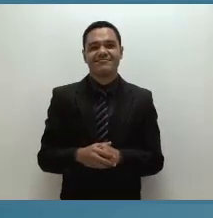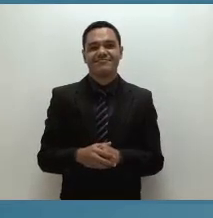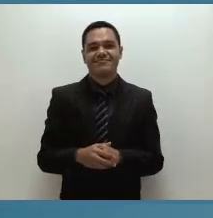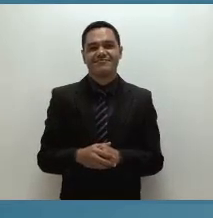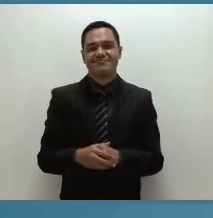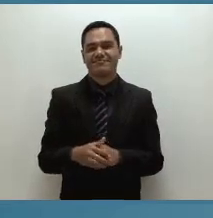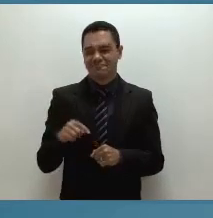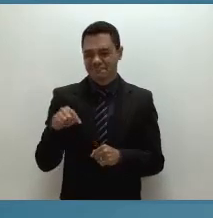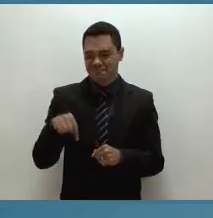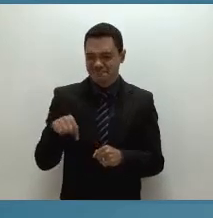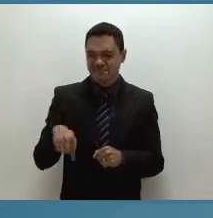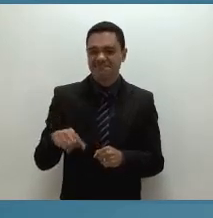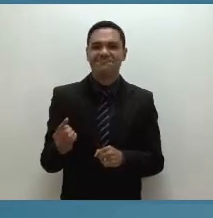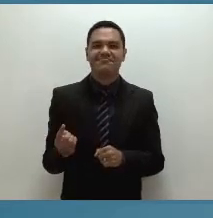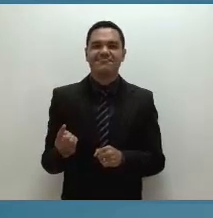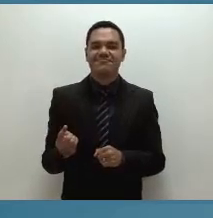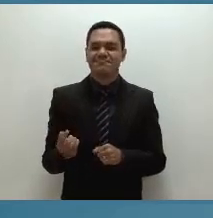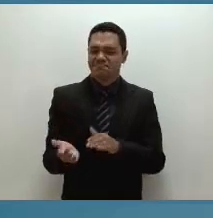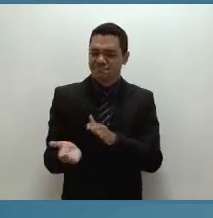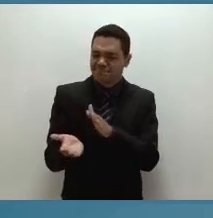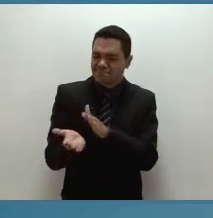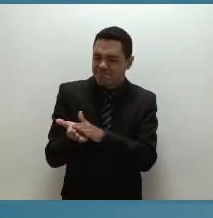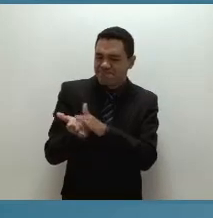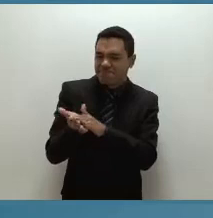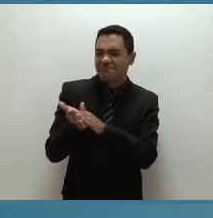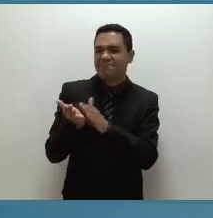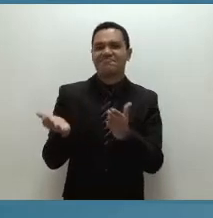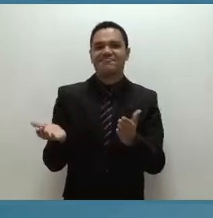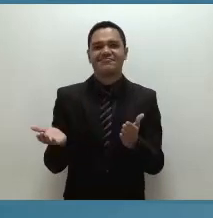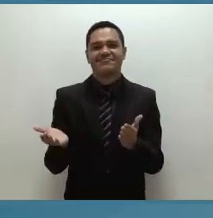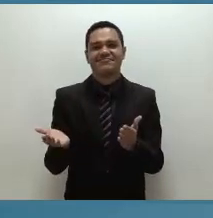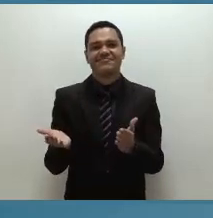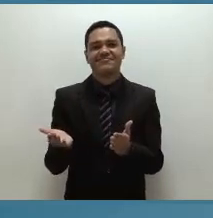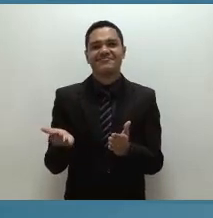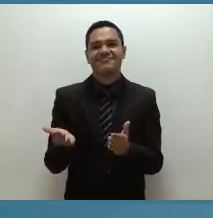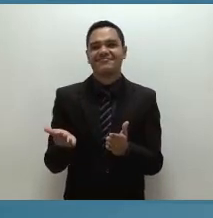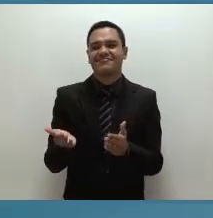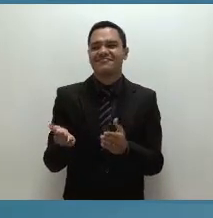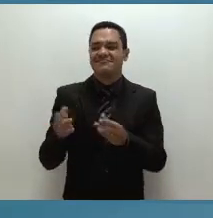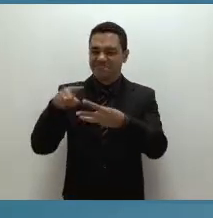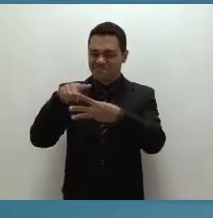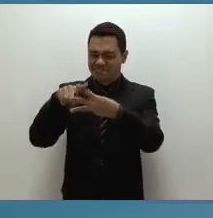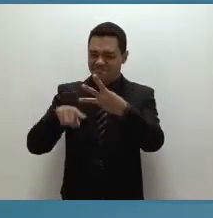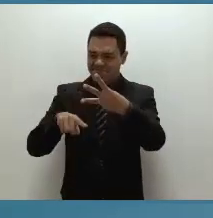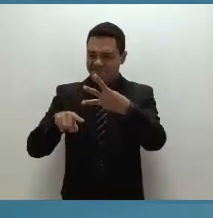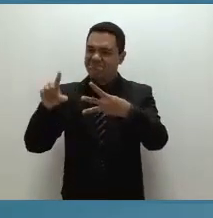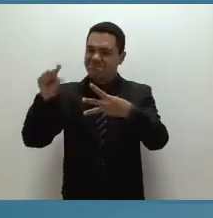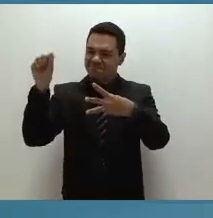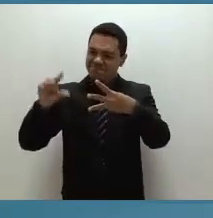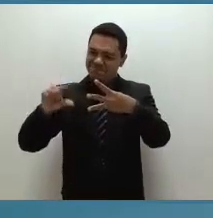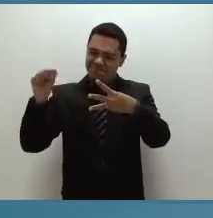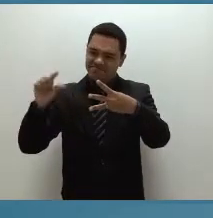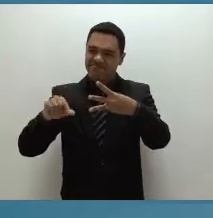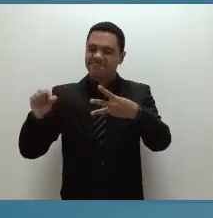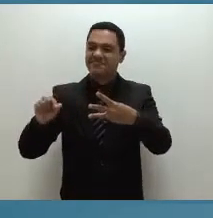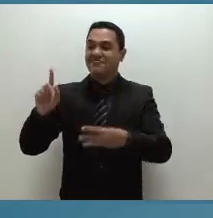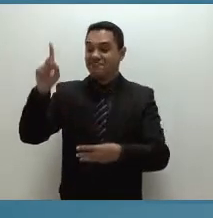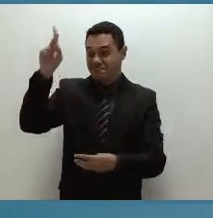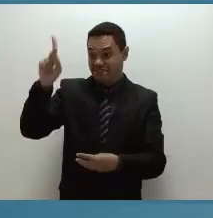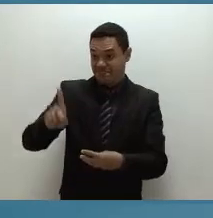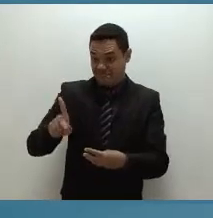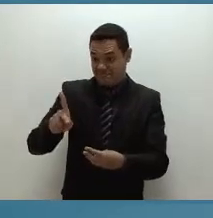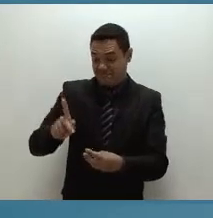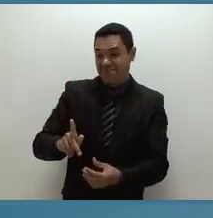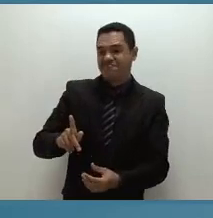Eu quero aqui parabenizar aos eleitos, né, e a eleita nosso